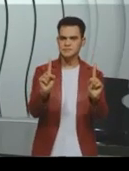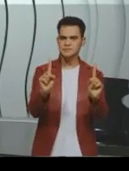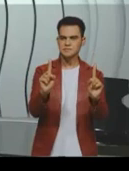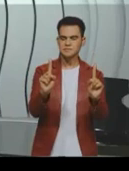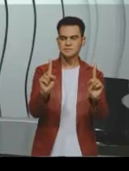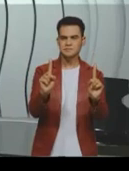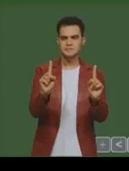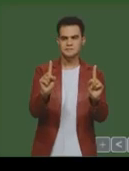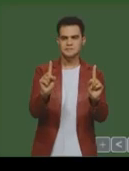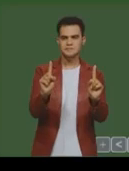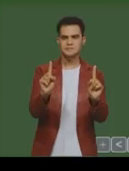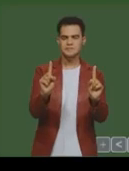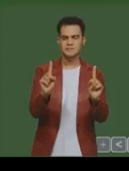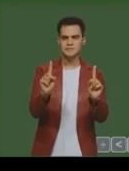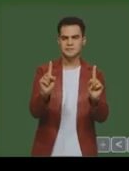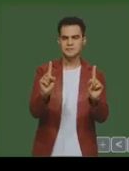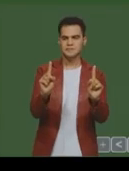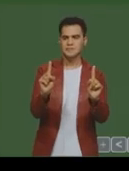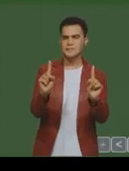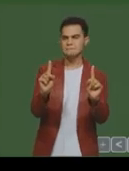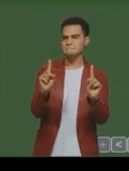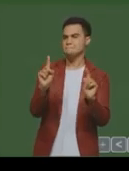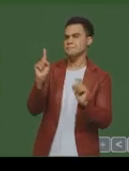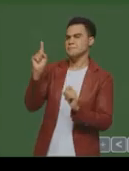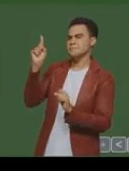ser